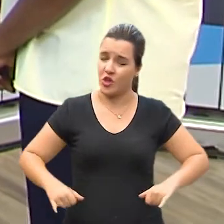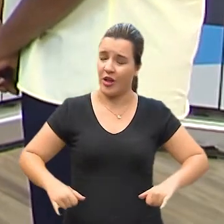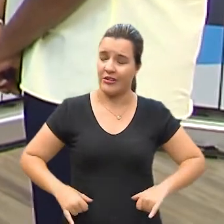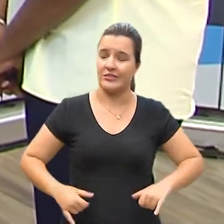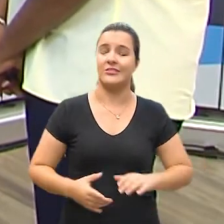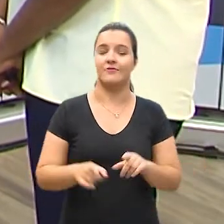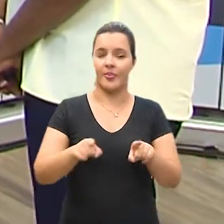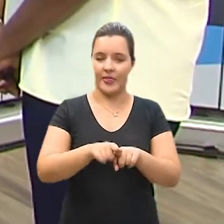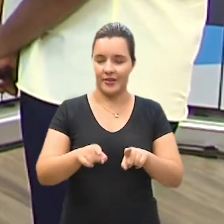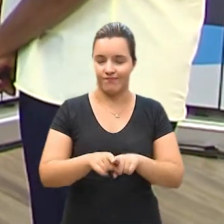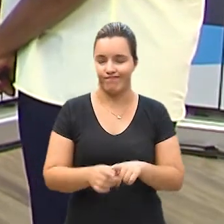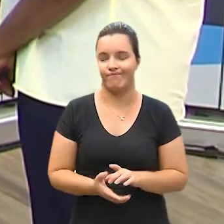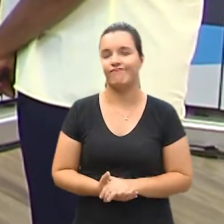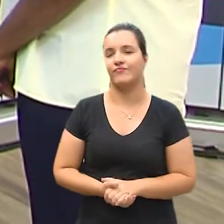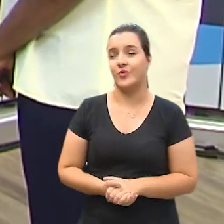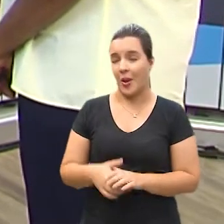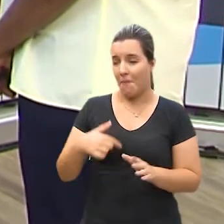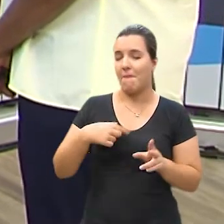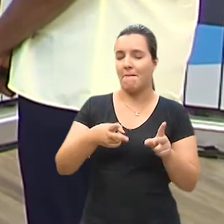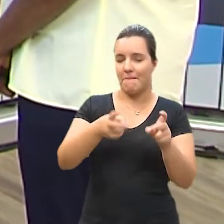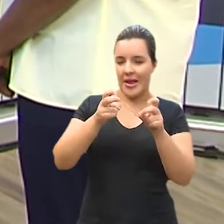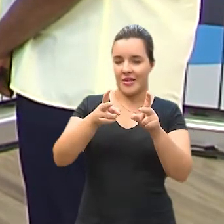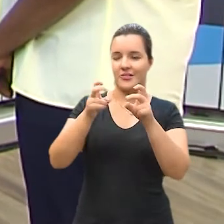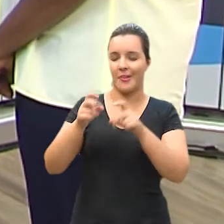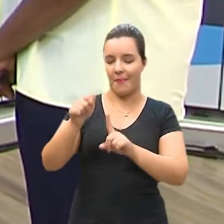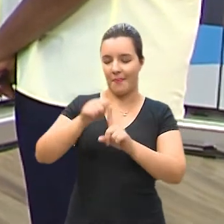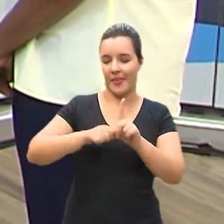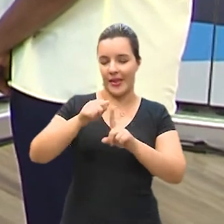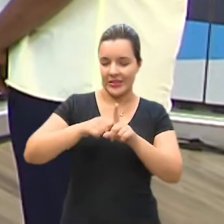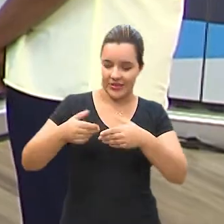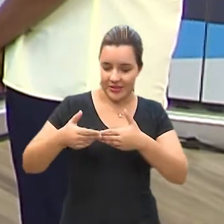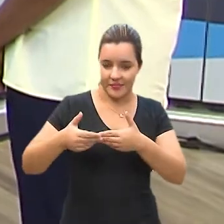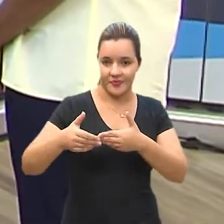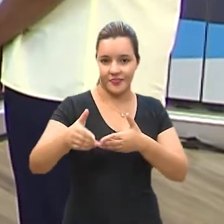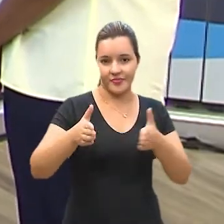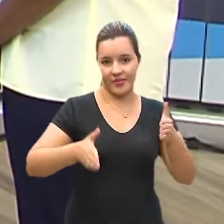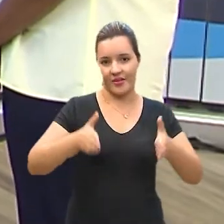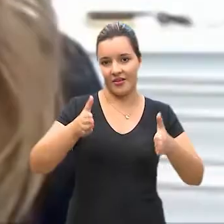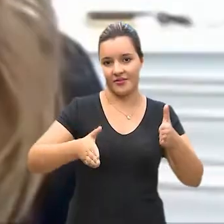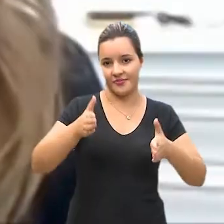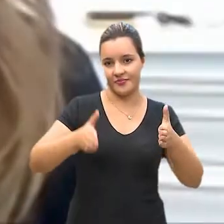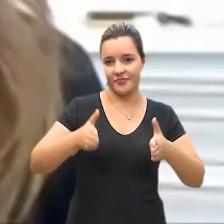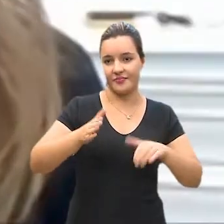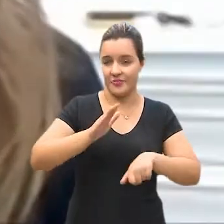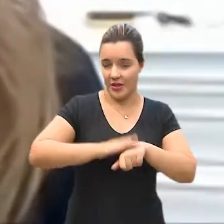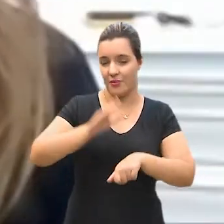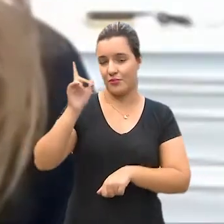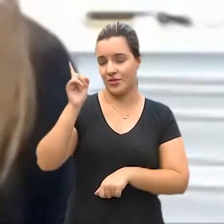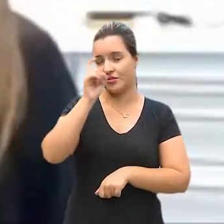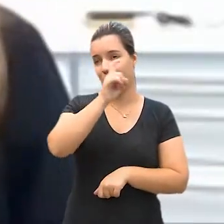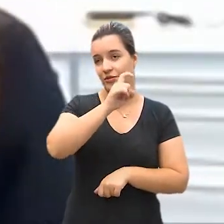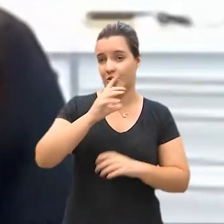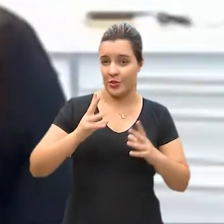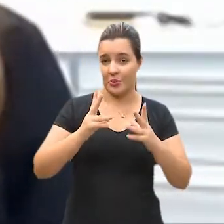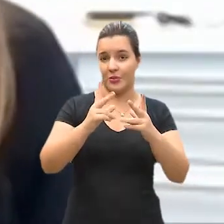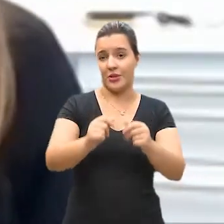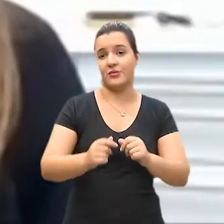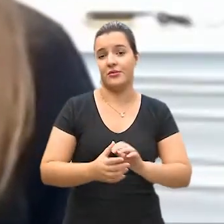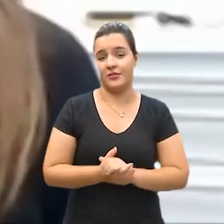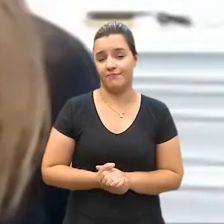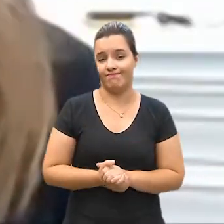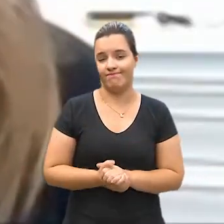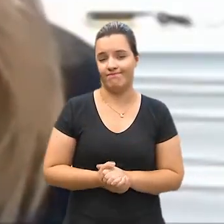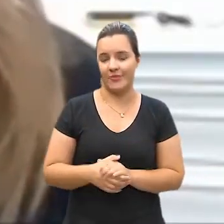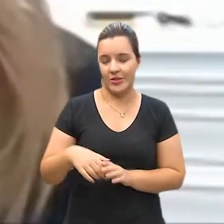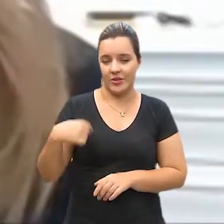Ah, sem dúvida. Nesses meses, né, que foram mais tensos aí para todo mundo,